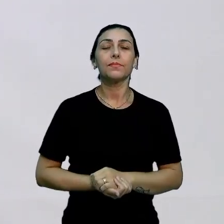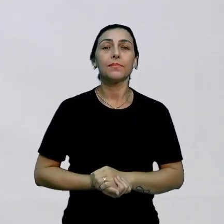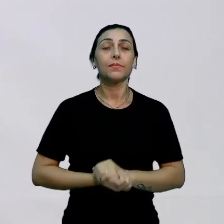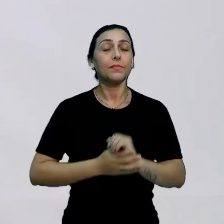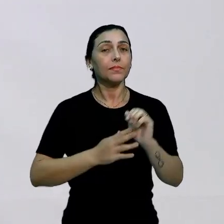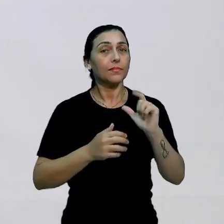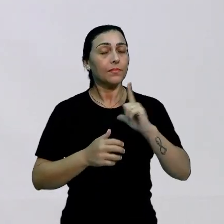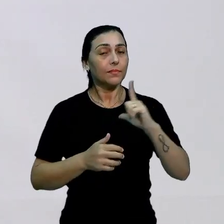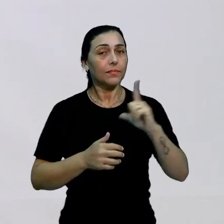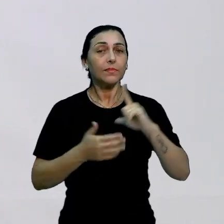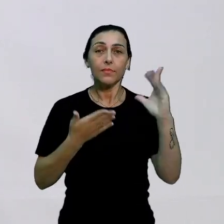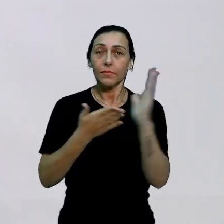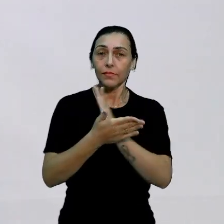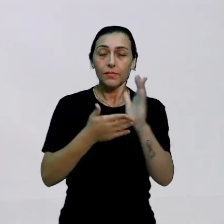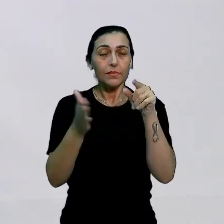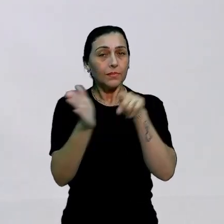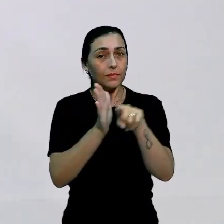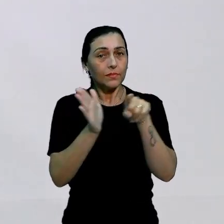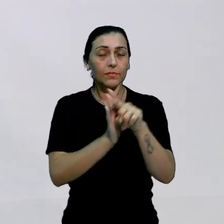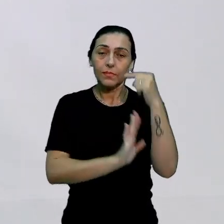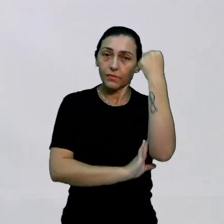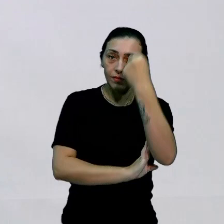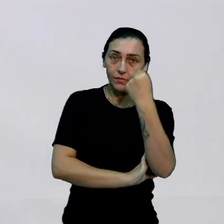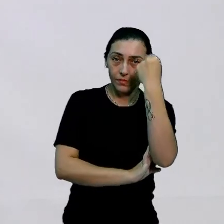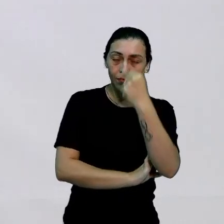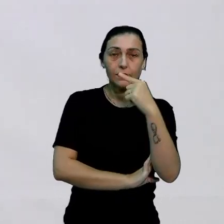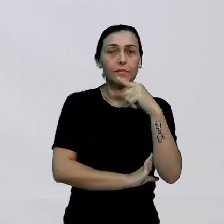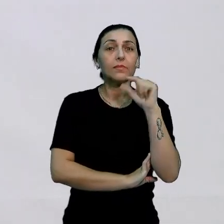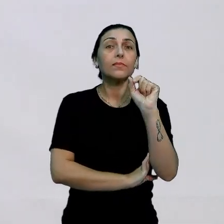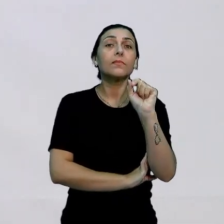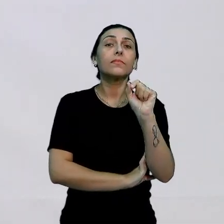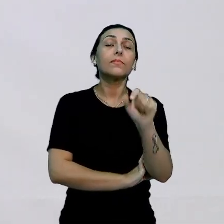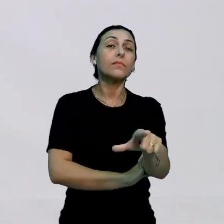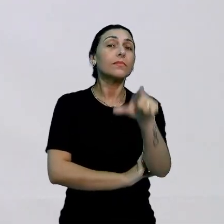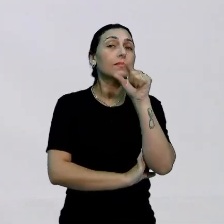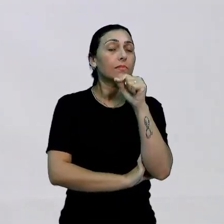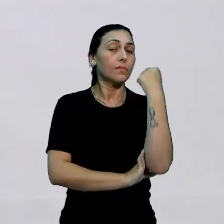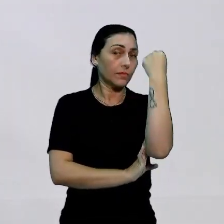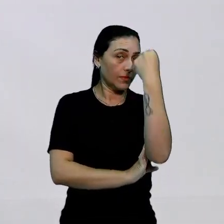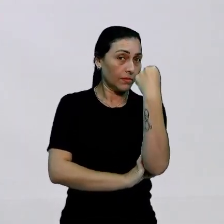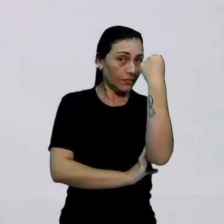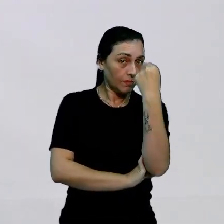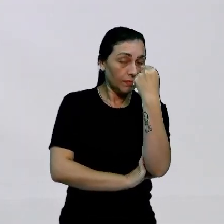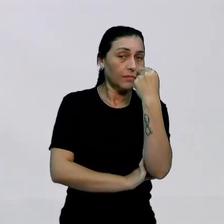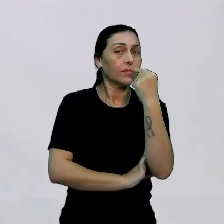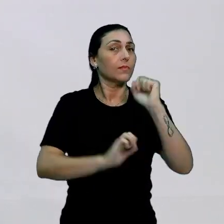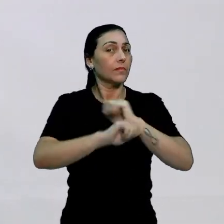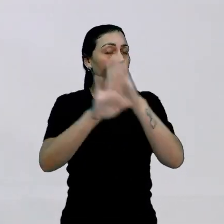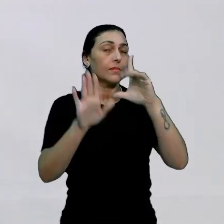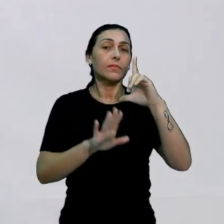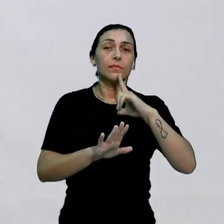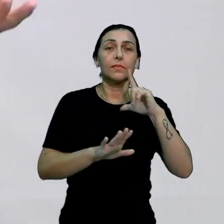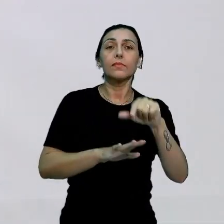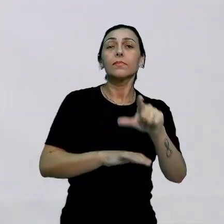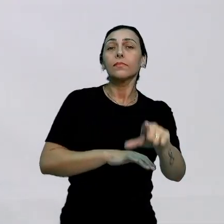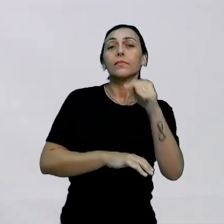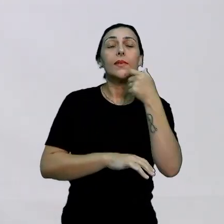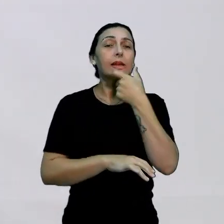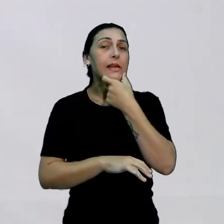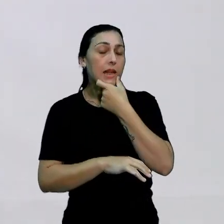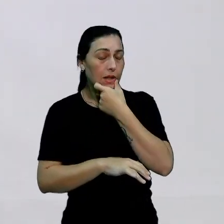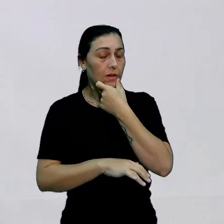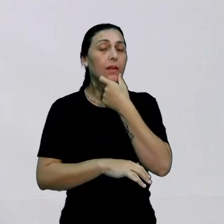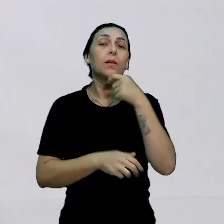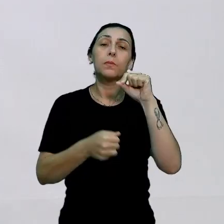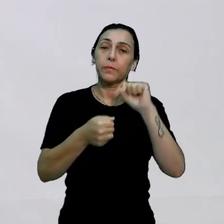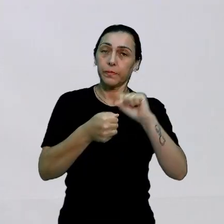vai trabalhar com algumas questões da língua espanhola, né? Quem optou pela língua espanhola, claro. Também teremos quem optou pela língua inglesa,